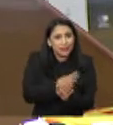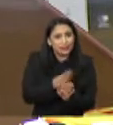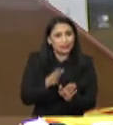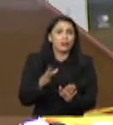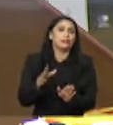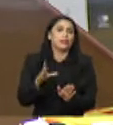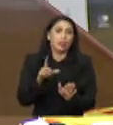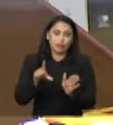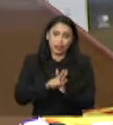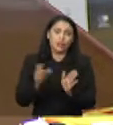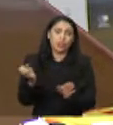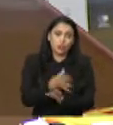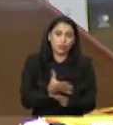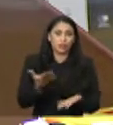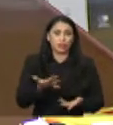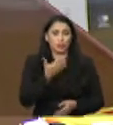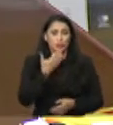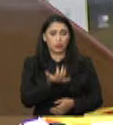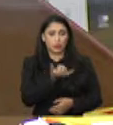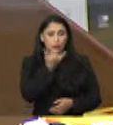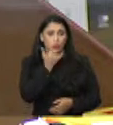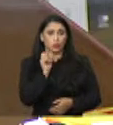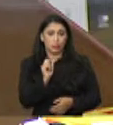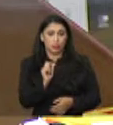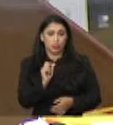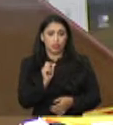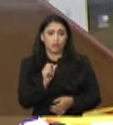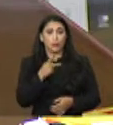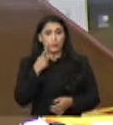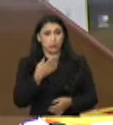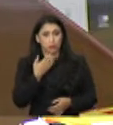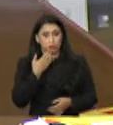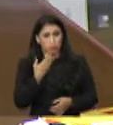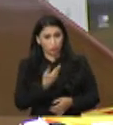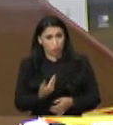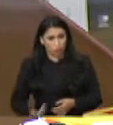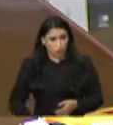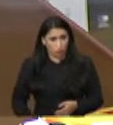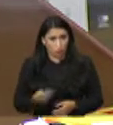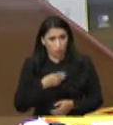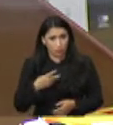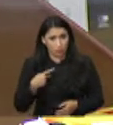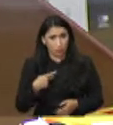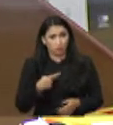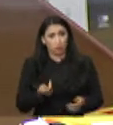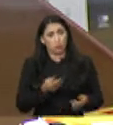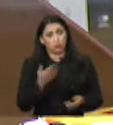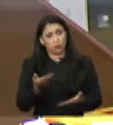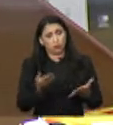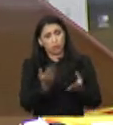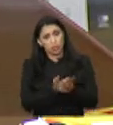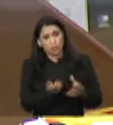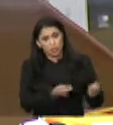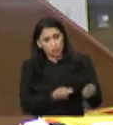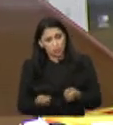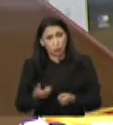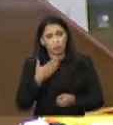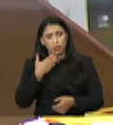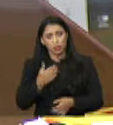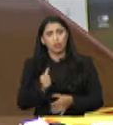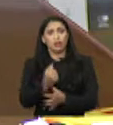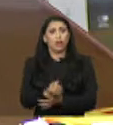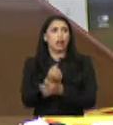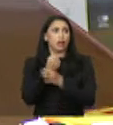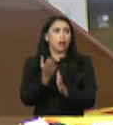pensar de outro modo com a devida vênia seria admitir que o estado representado pelo Ministério Público nas ações de improbidade poderia invocar